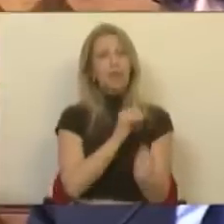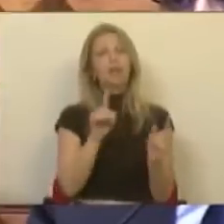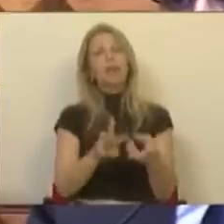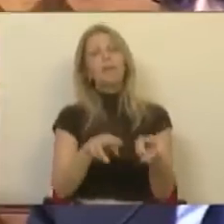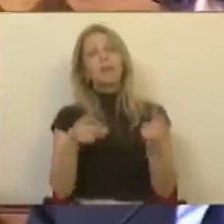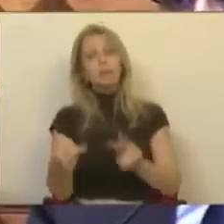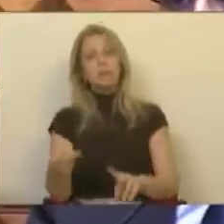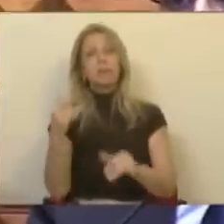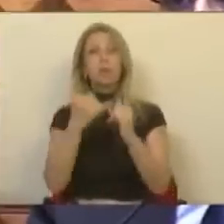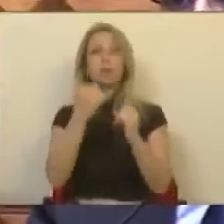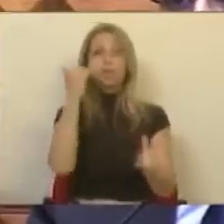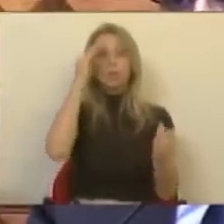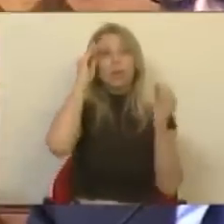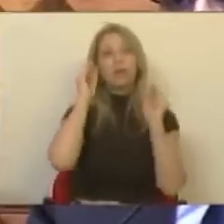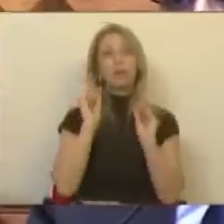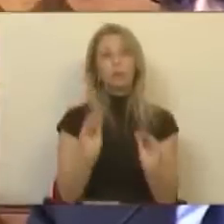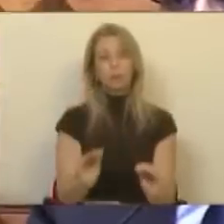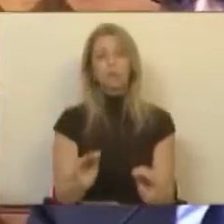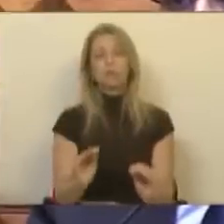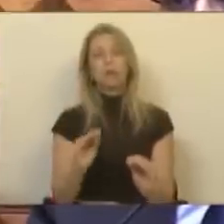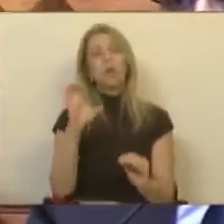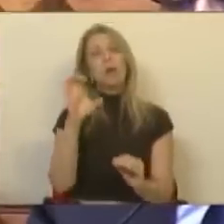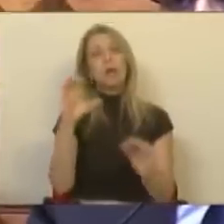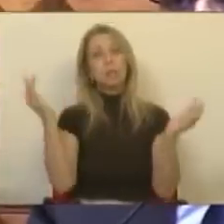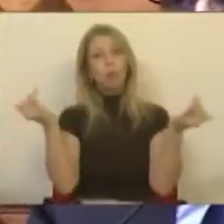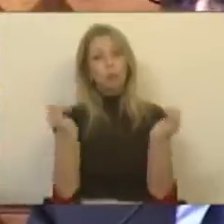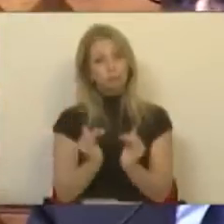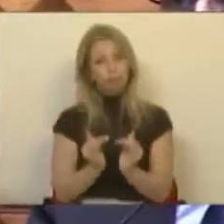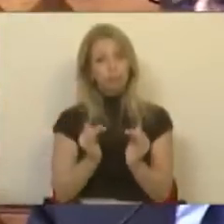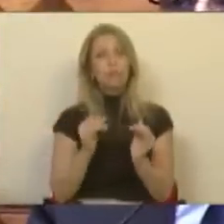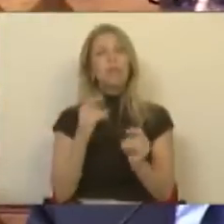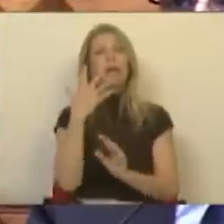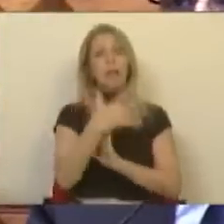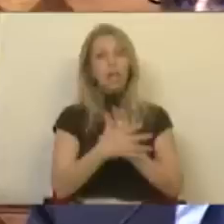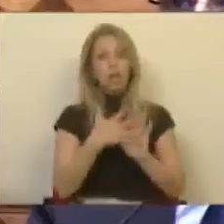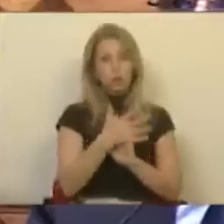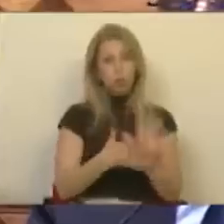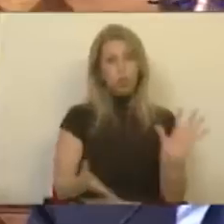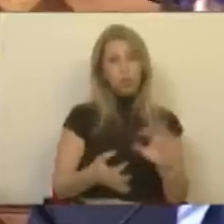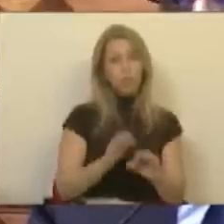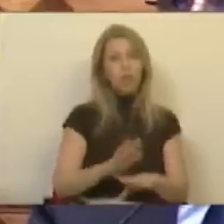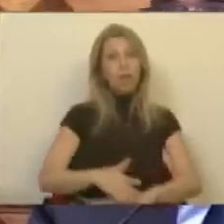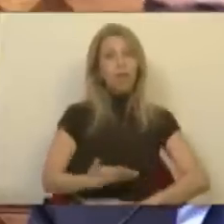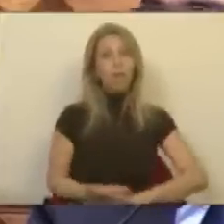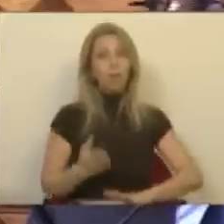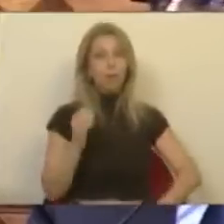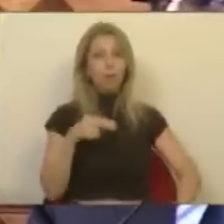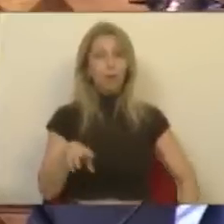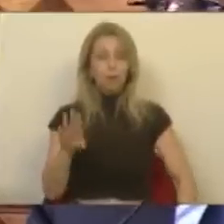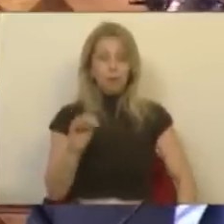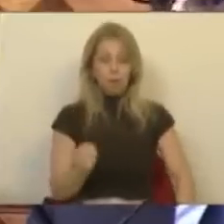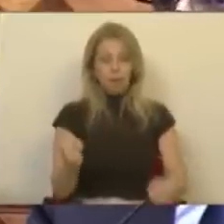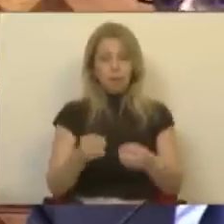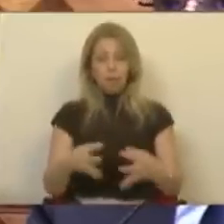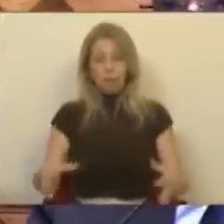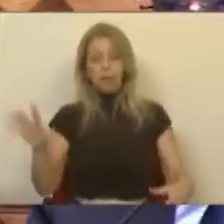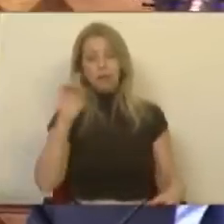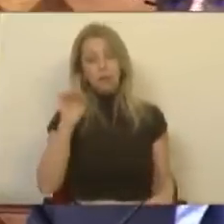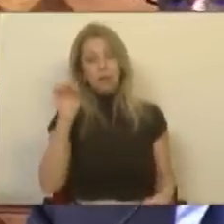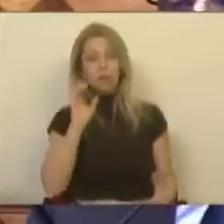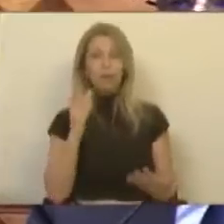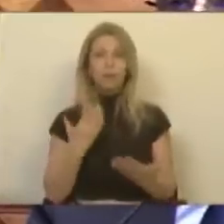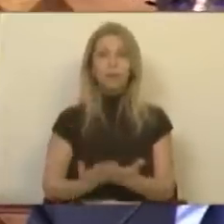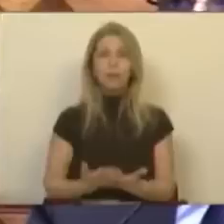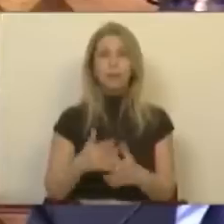da educação da descarbonização da indústria do reforço do SNS do alargamento e requalificação